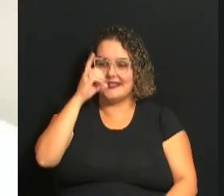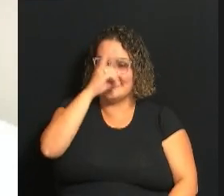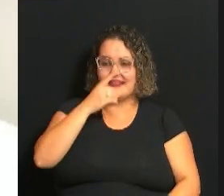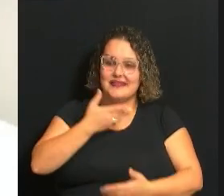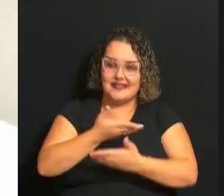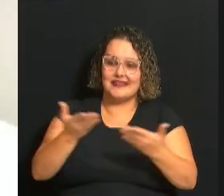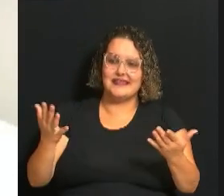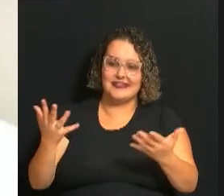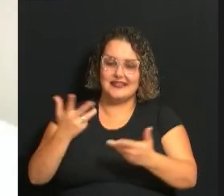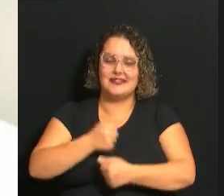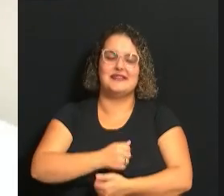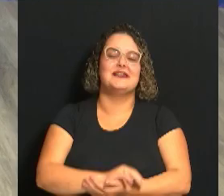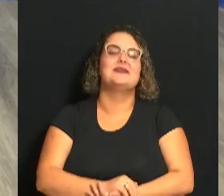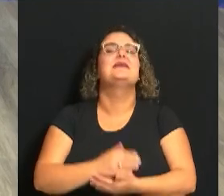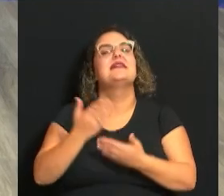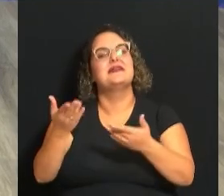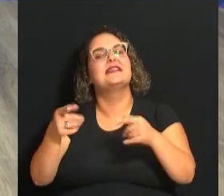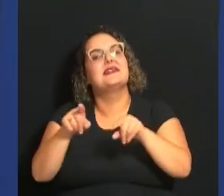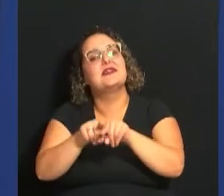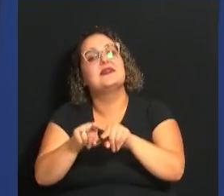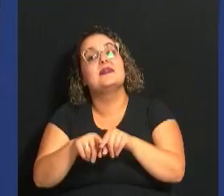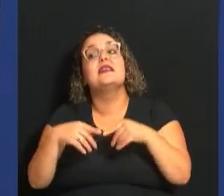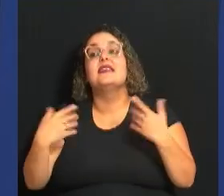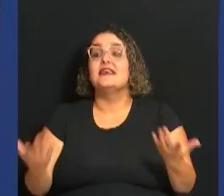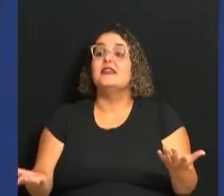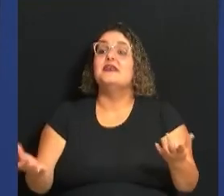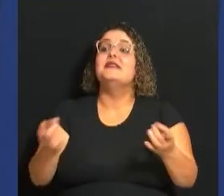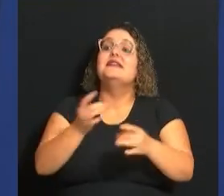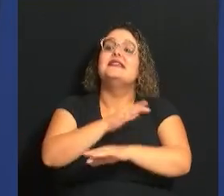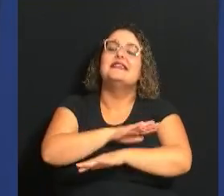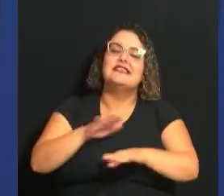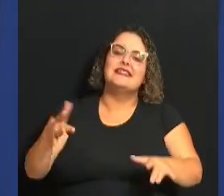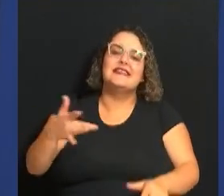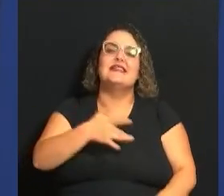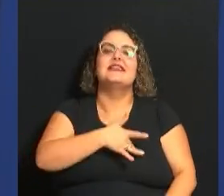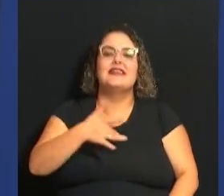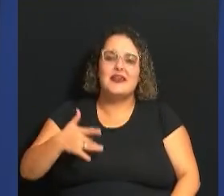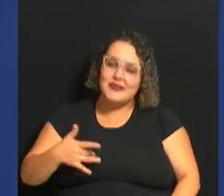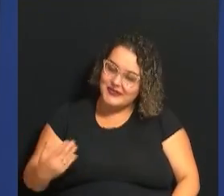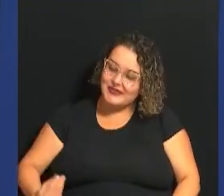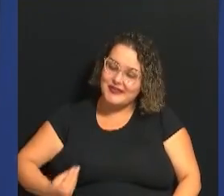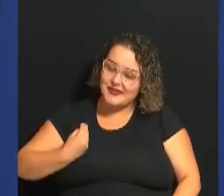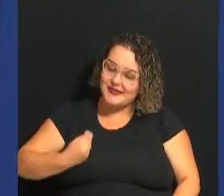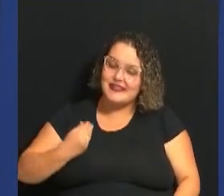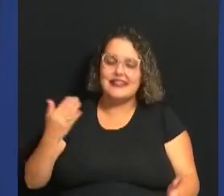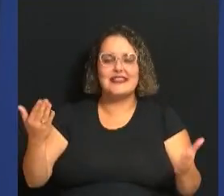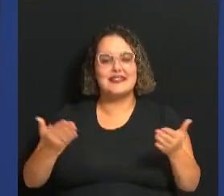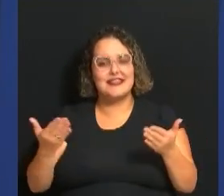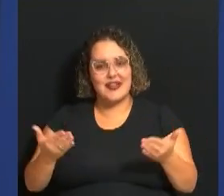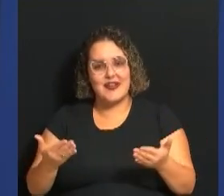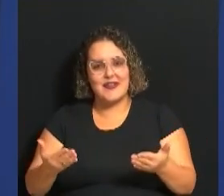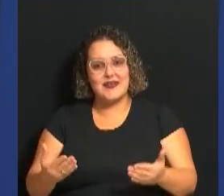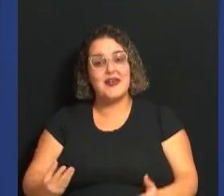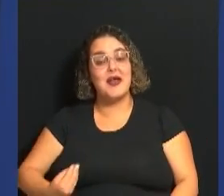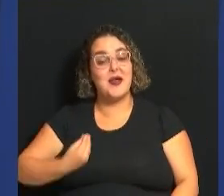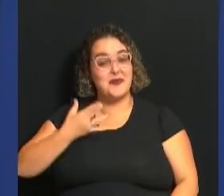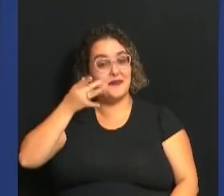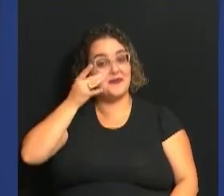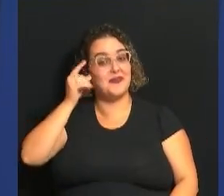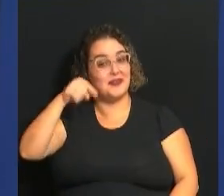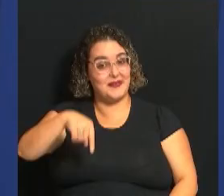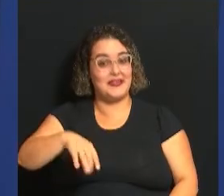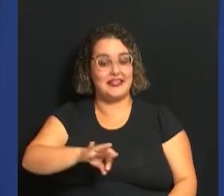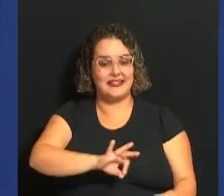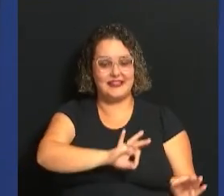obrigada. Para você também. E assim a gente encerra o Saúde é Vida de hoje. Saúde é Vida ao vivo, aqui ao longo